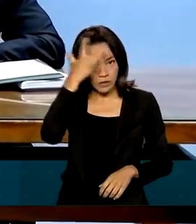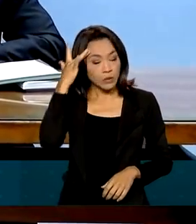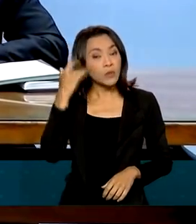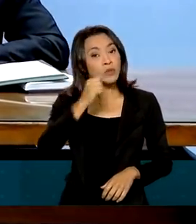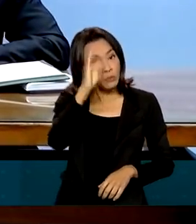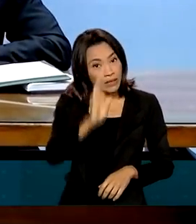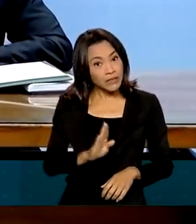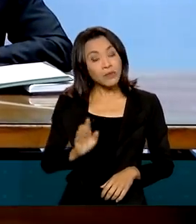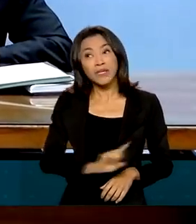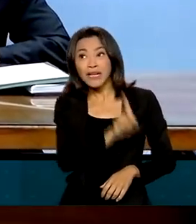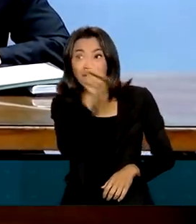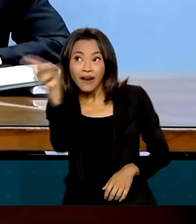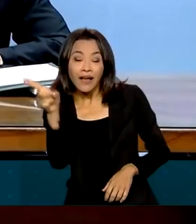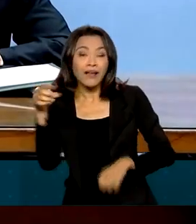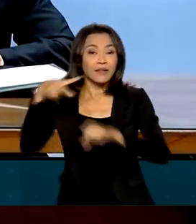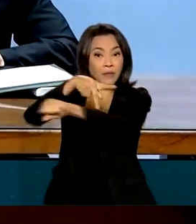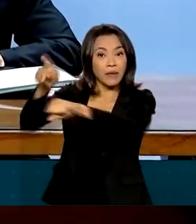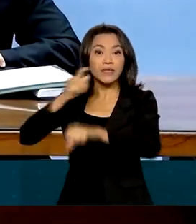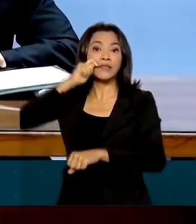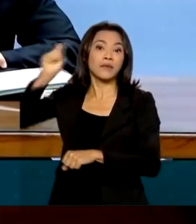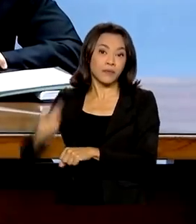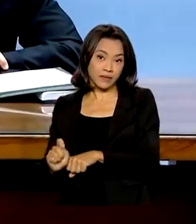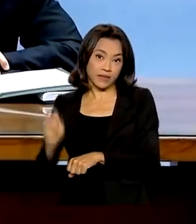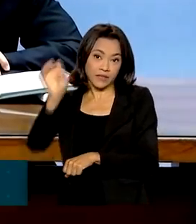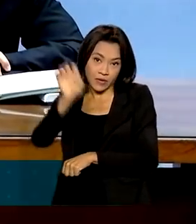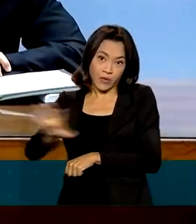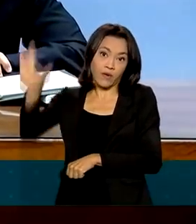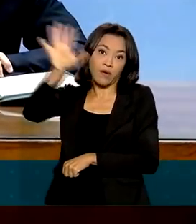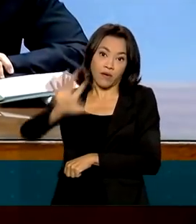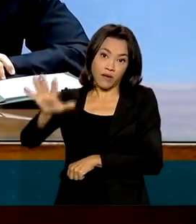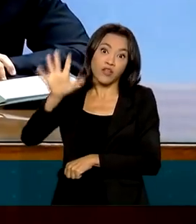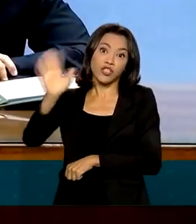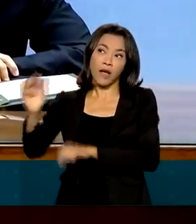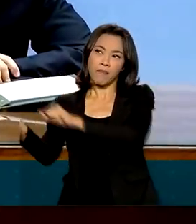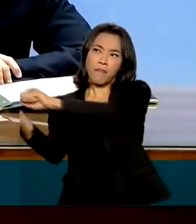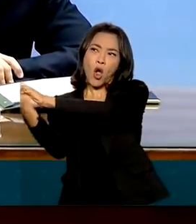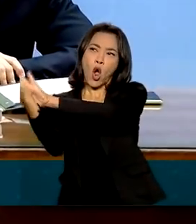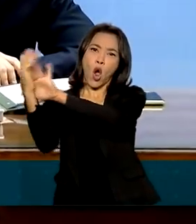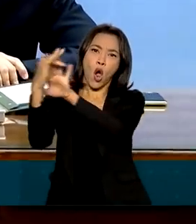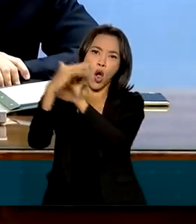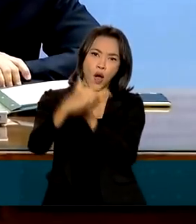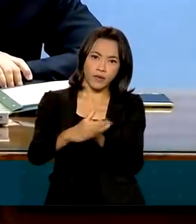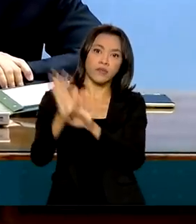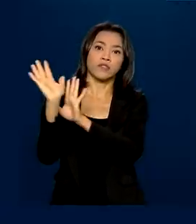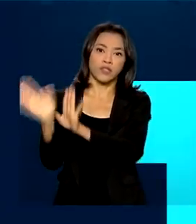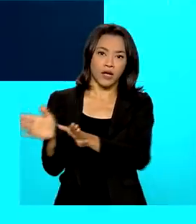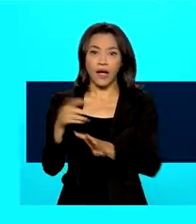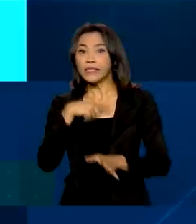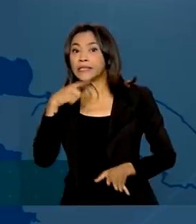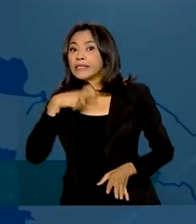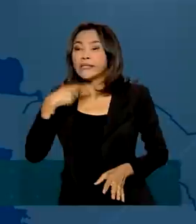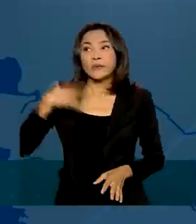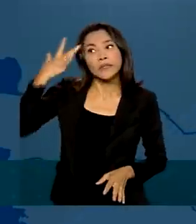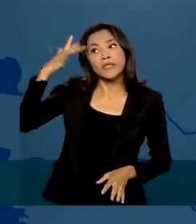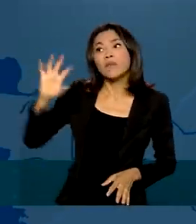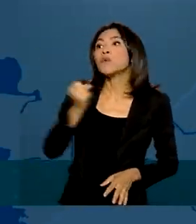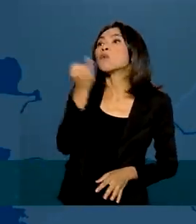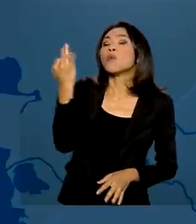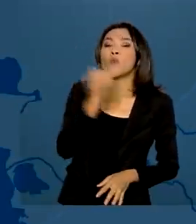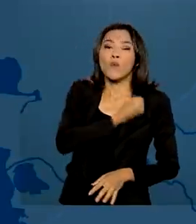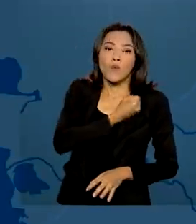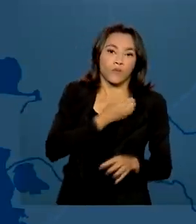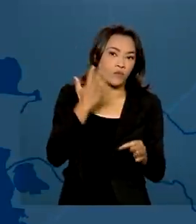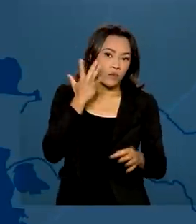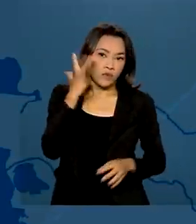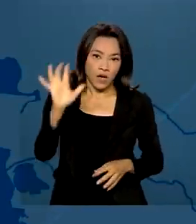europeu, mas o número de pessoas que já pode ter saído da região ainda é incerto. O Itamaraty orienta que os